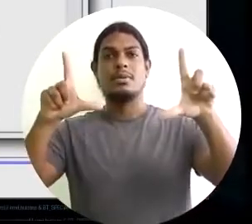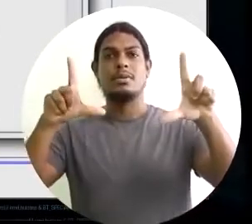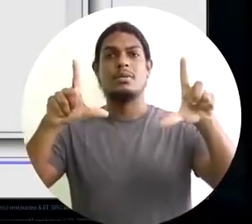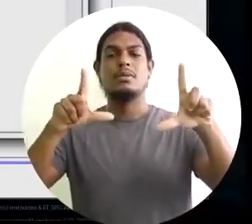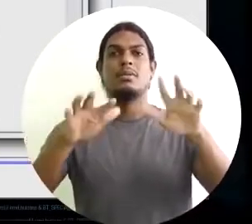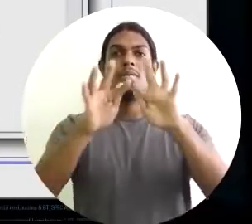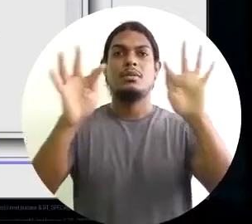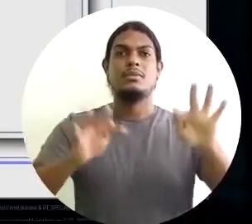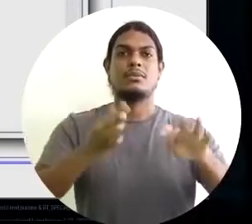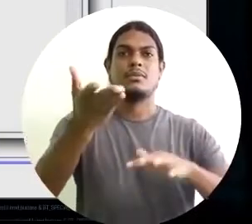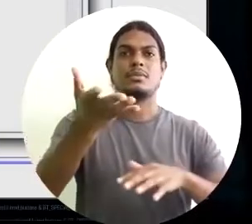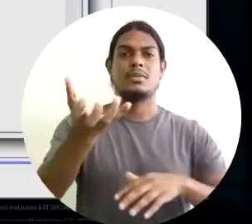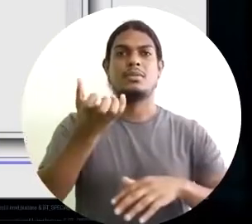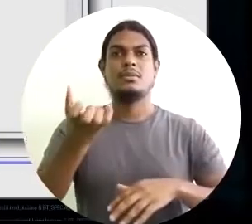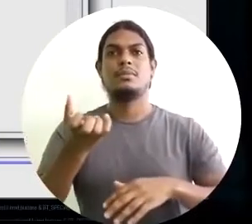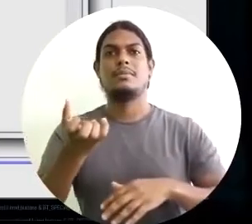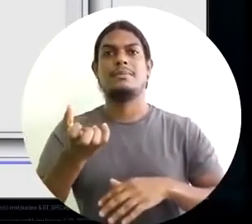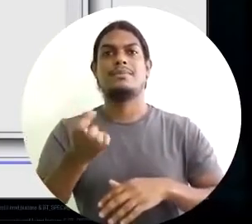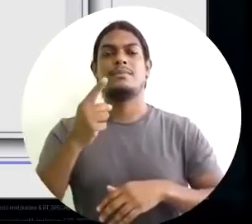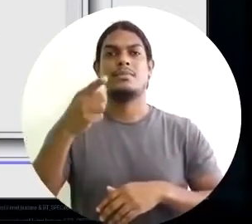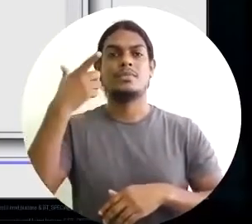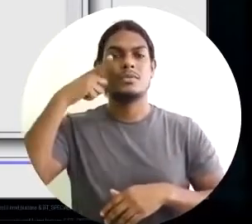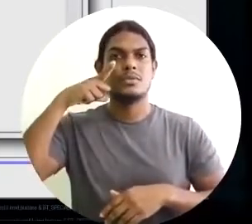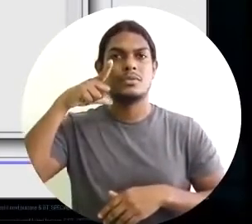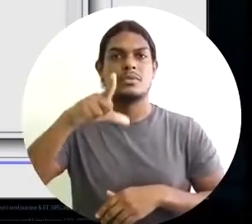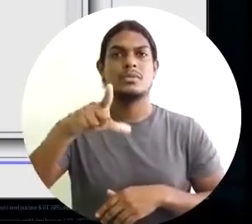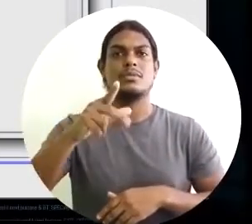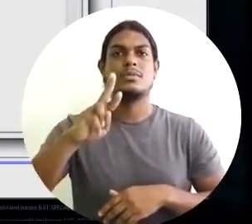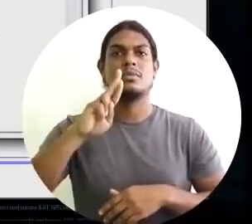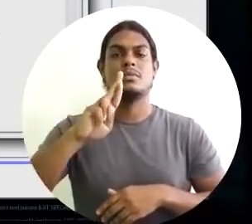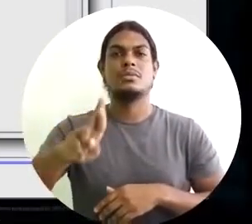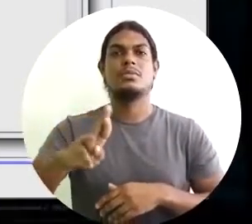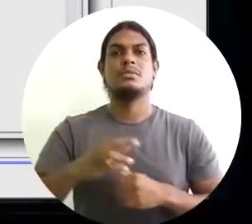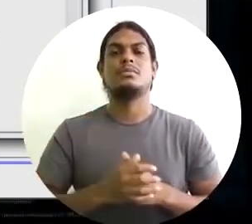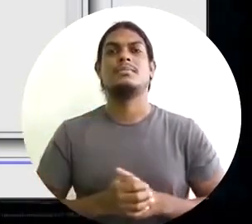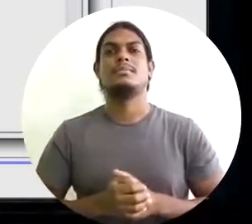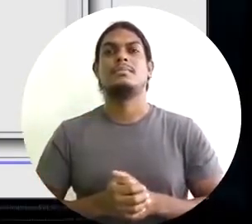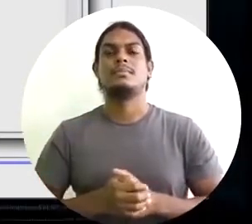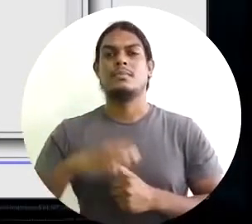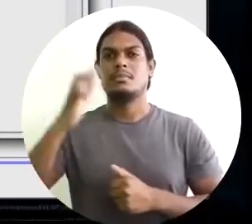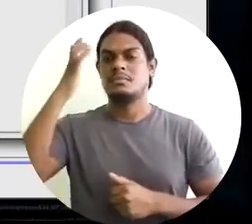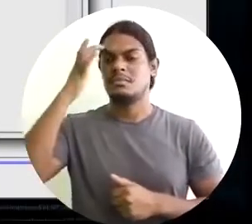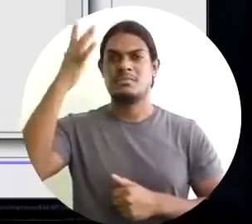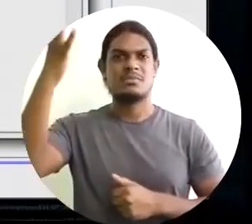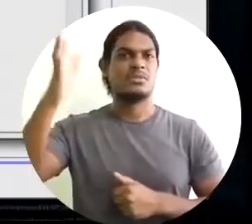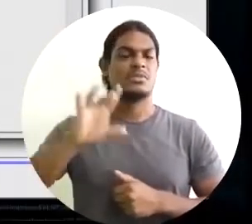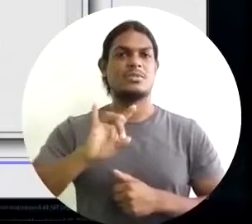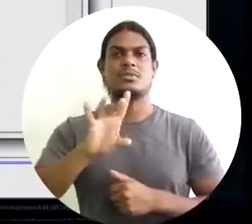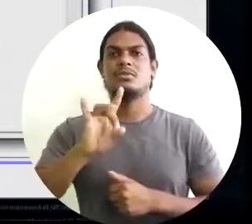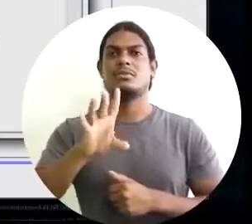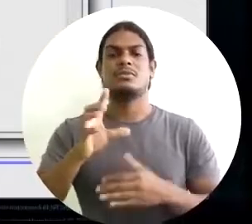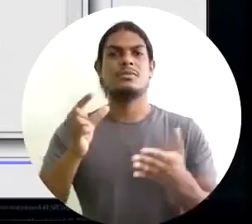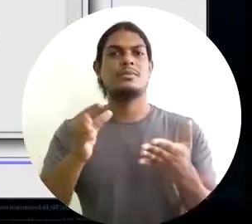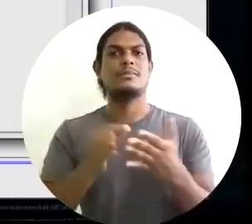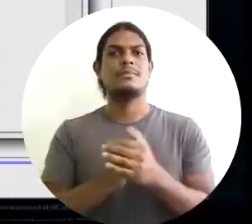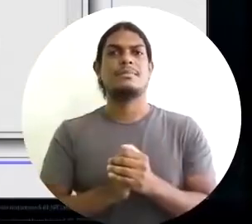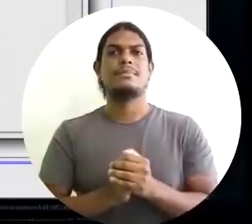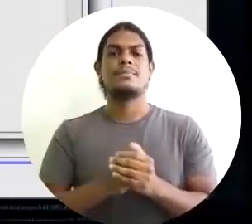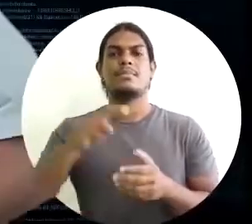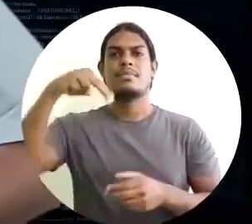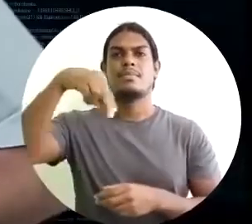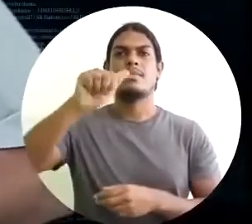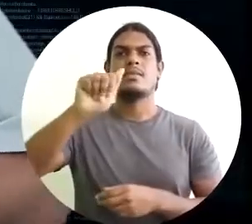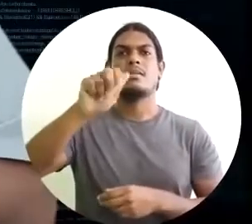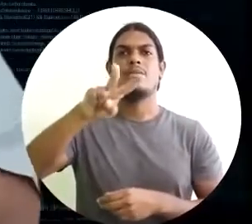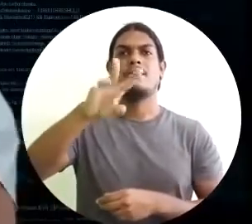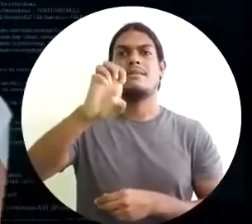achar melhor. E então você vai ver o resultado, certo? Então é muito simples. Você só precisa do navegador e do bloco de notas para aqui para o nosso